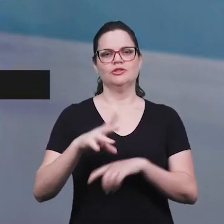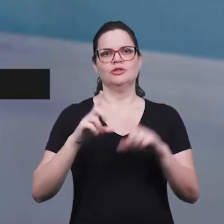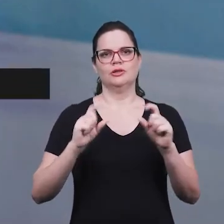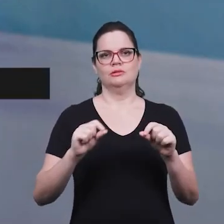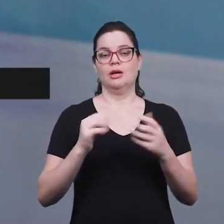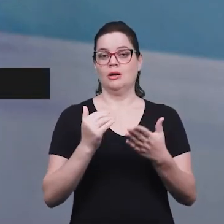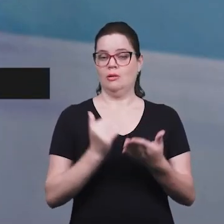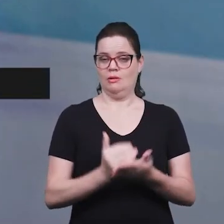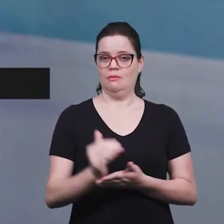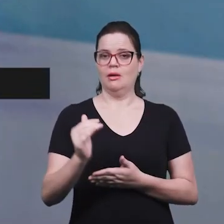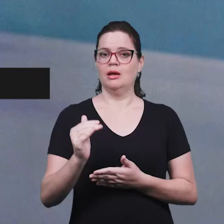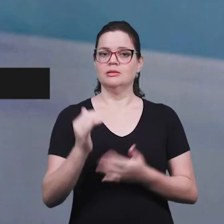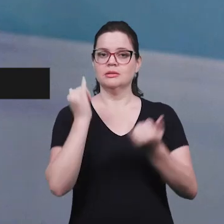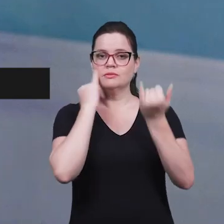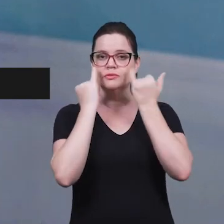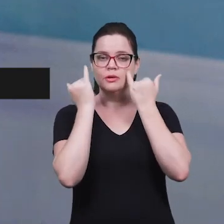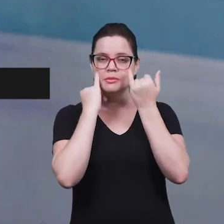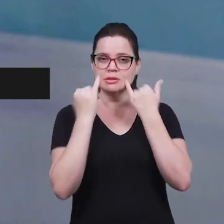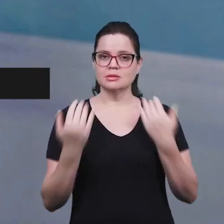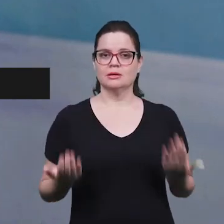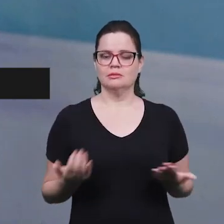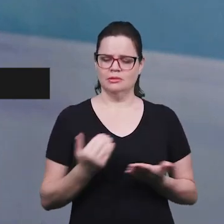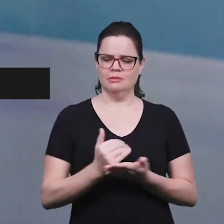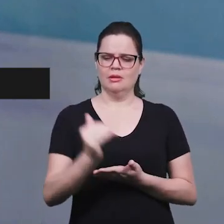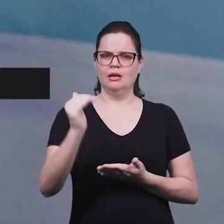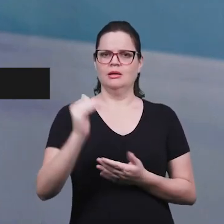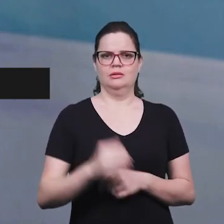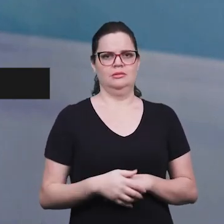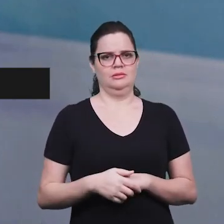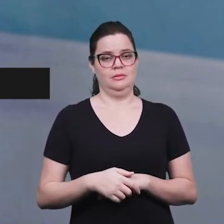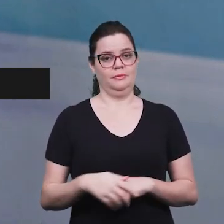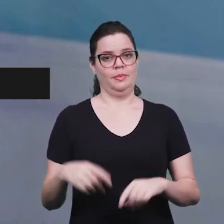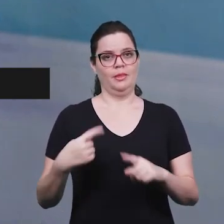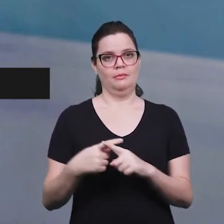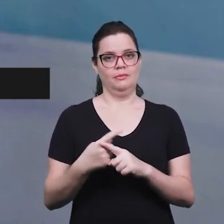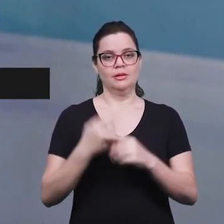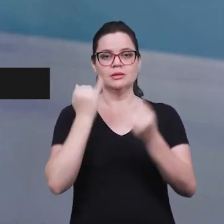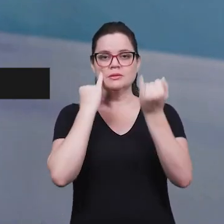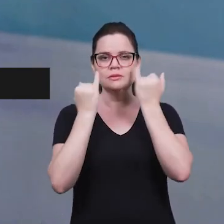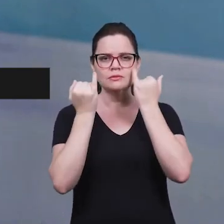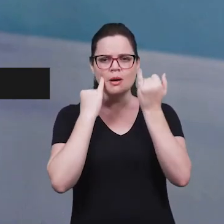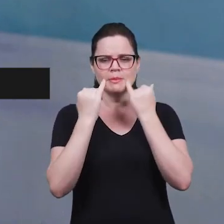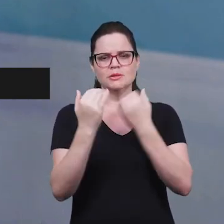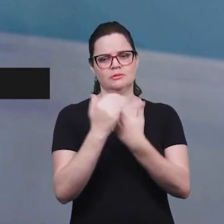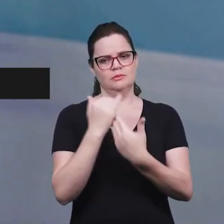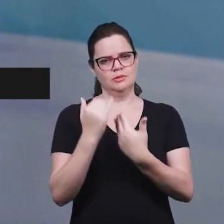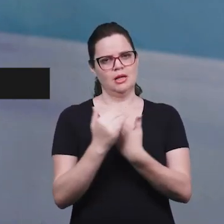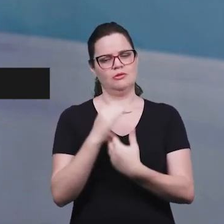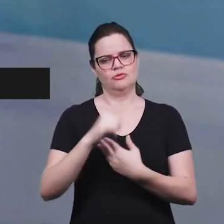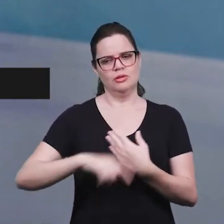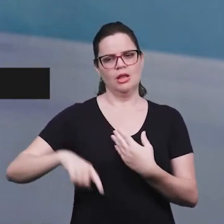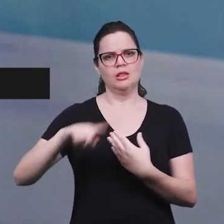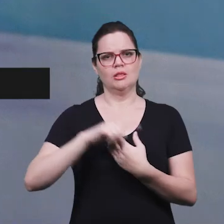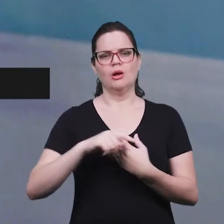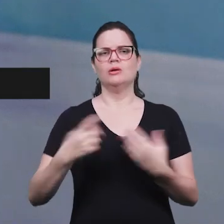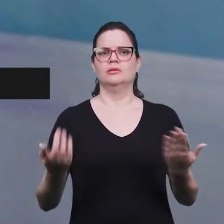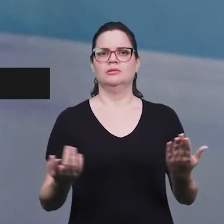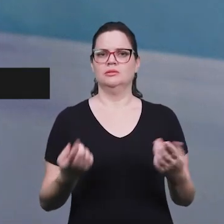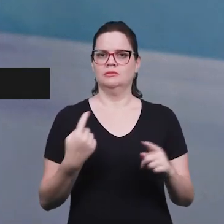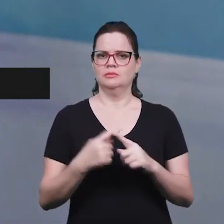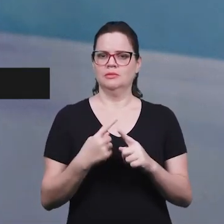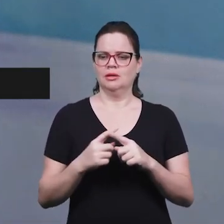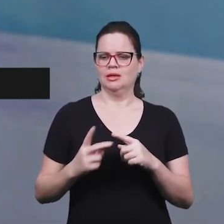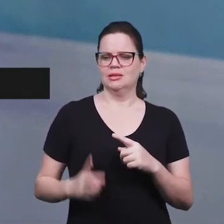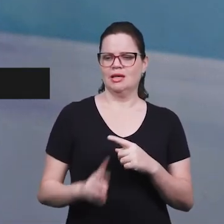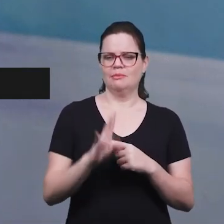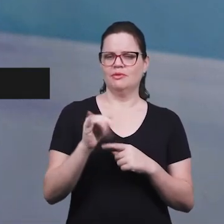é comece. A informação hoje ela norteia e os especialistas, as instituições financeiras,